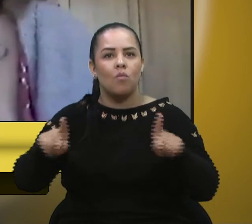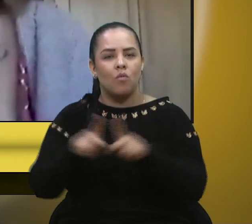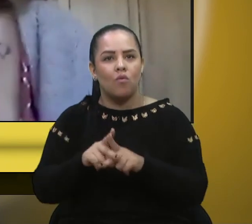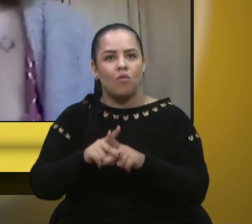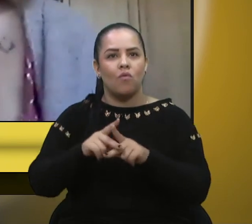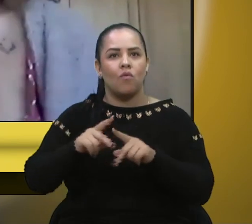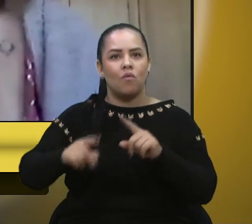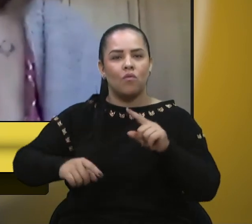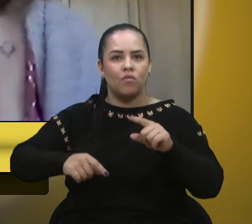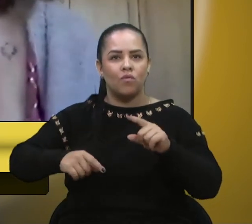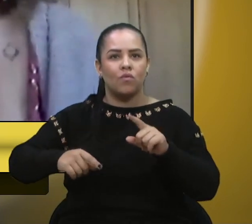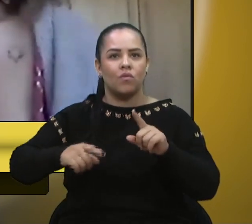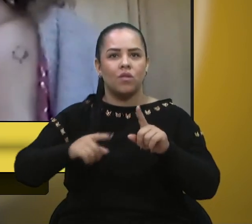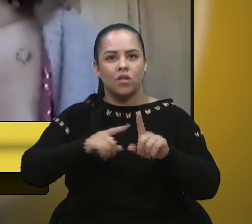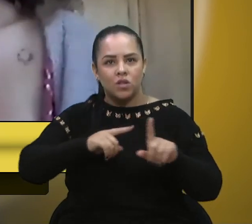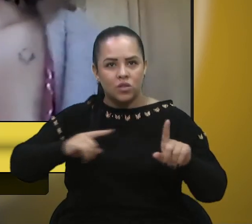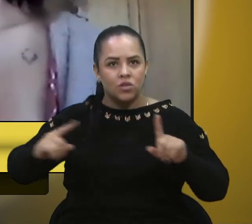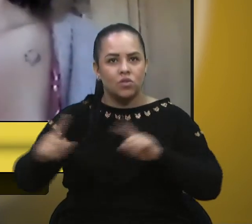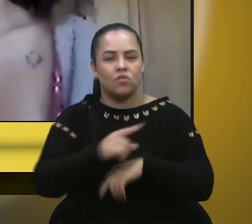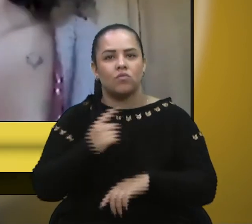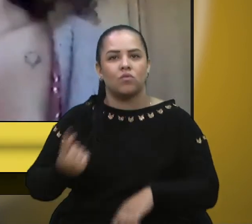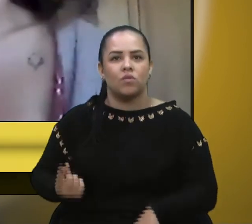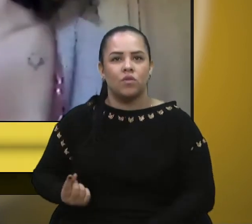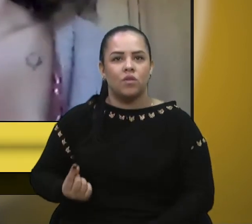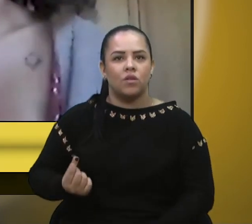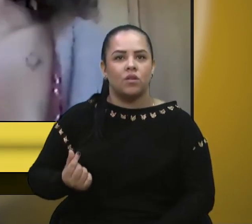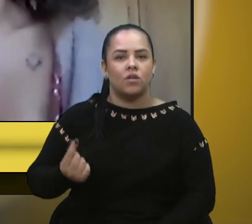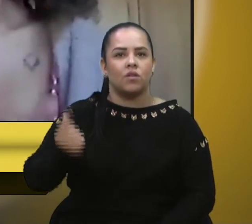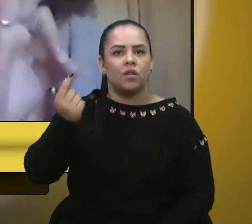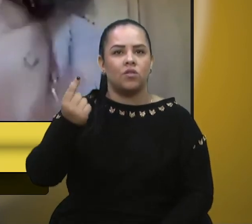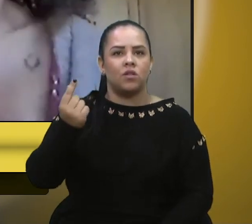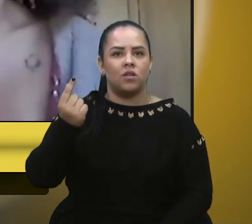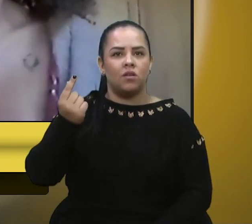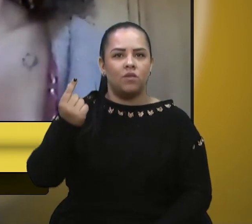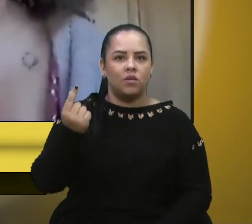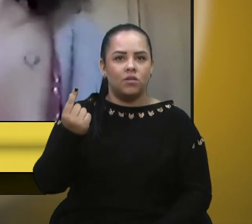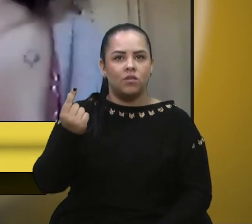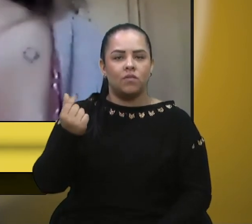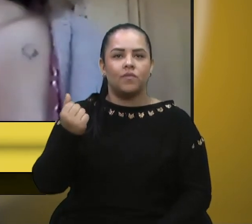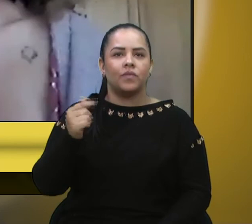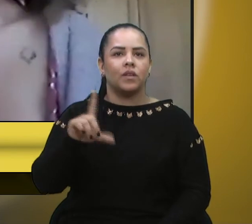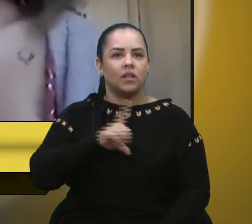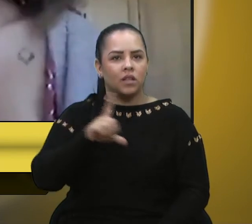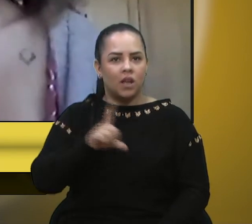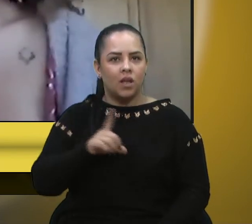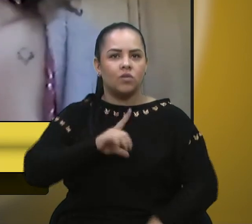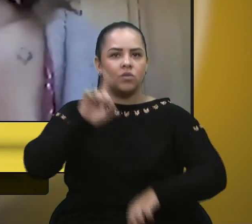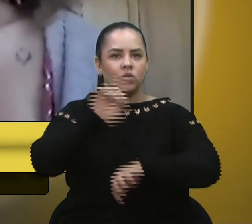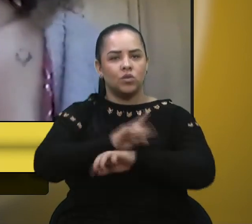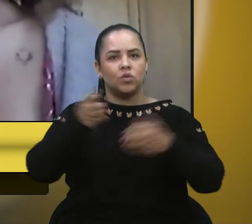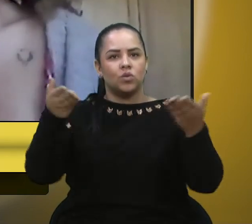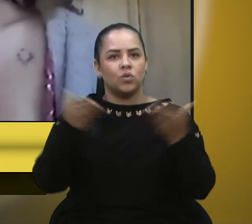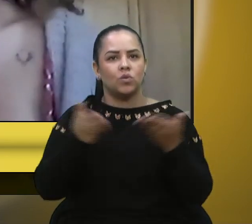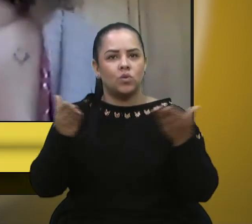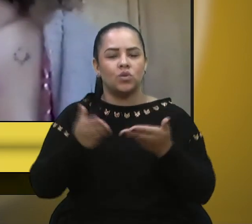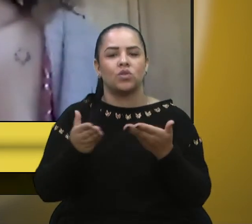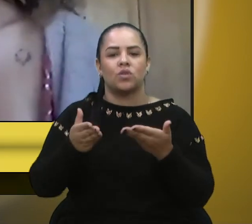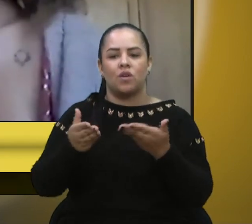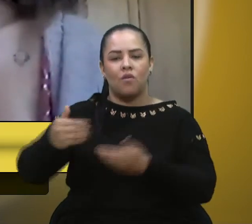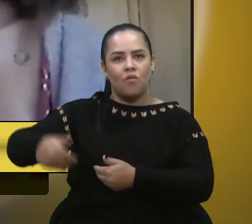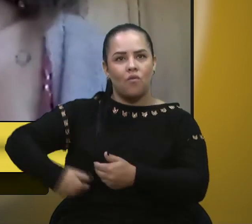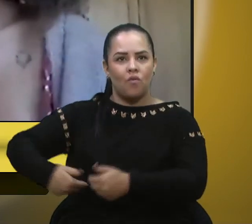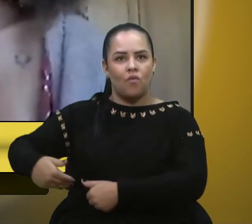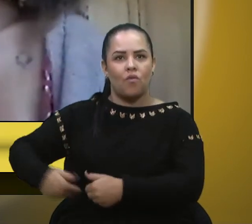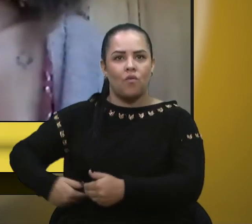cidade, mas principalmente como que essa população está vivendo nos dias atuais. Como a miséria e a fome são situações que nós